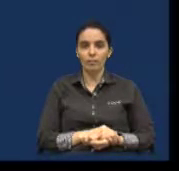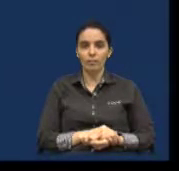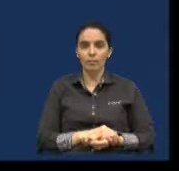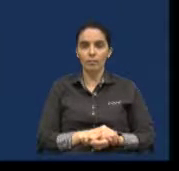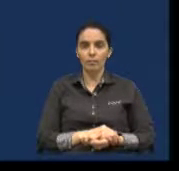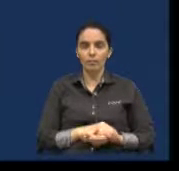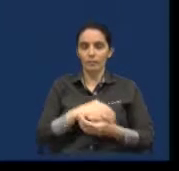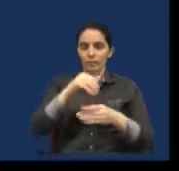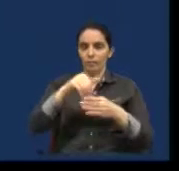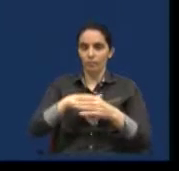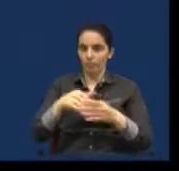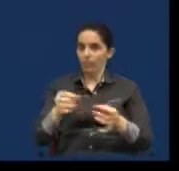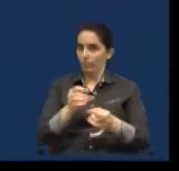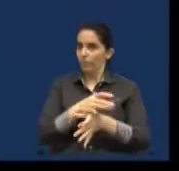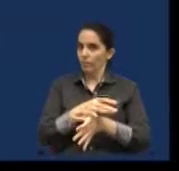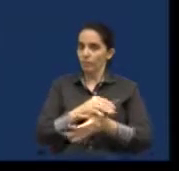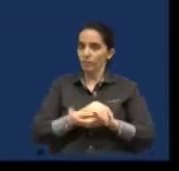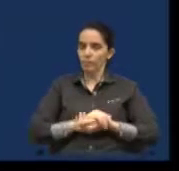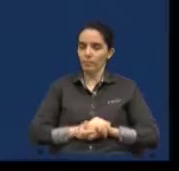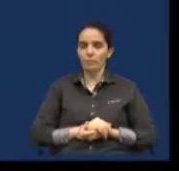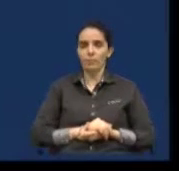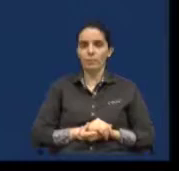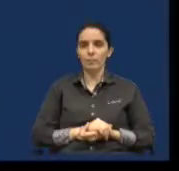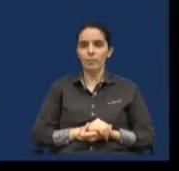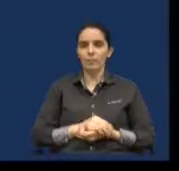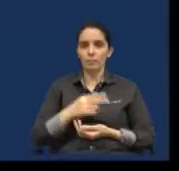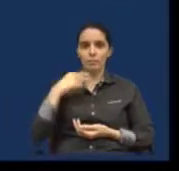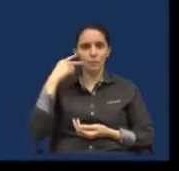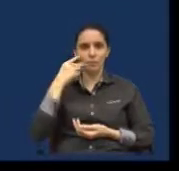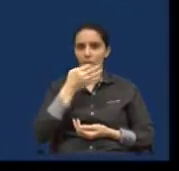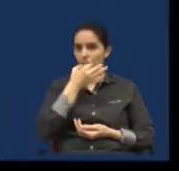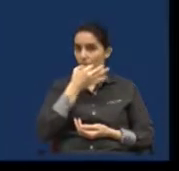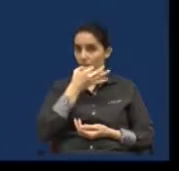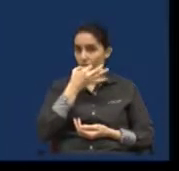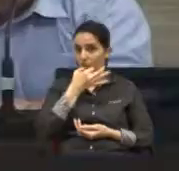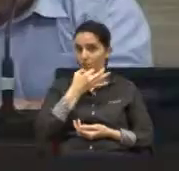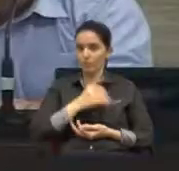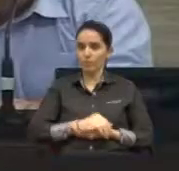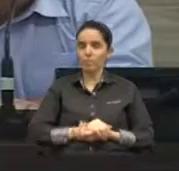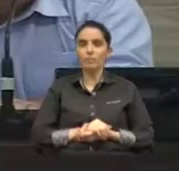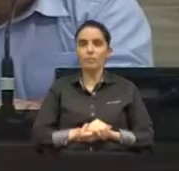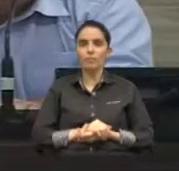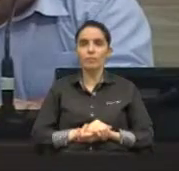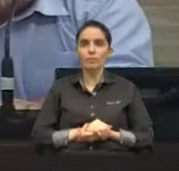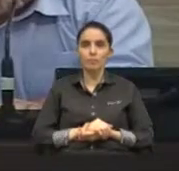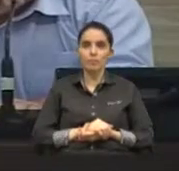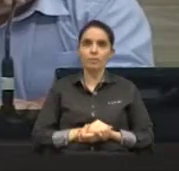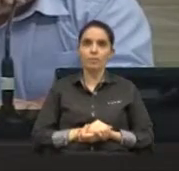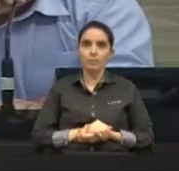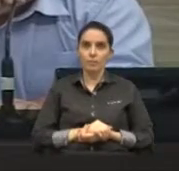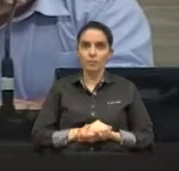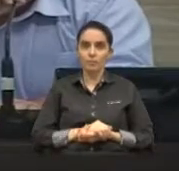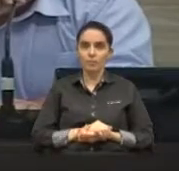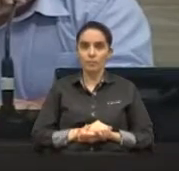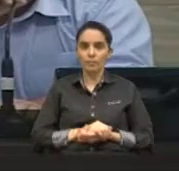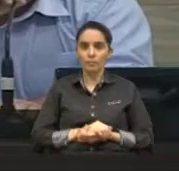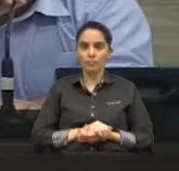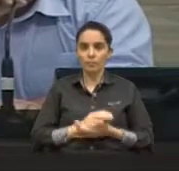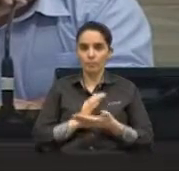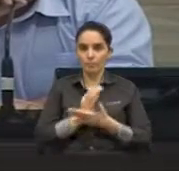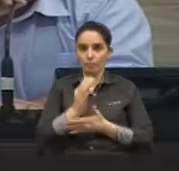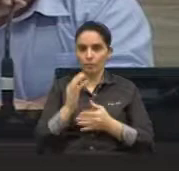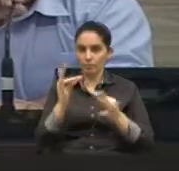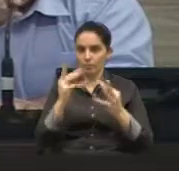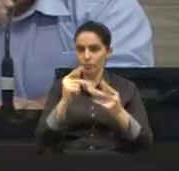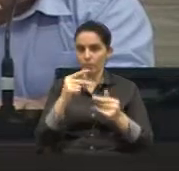Está encerrada a votação. Algum vereador deseja justificar? Gostaria, presidente. A moção foi aprovada por